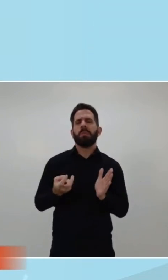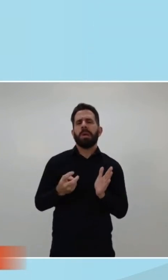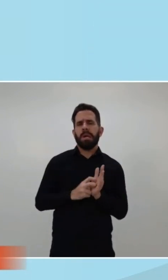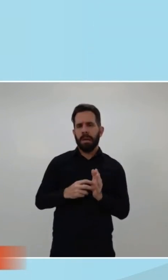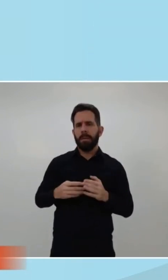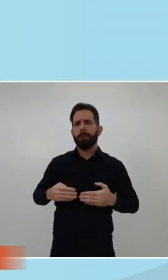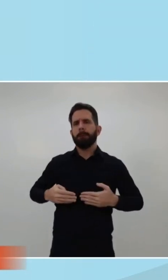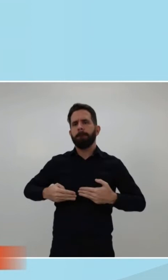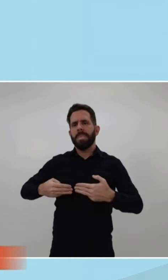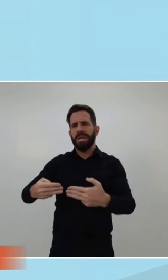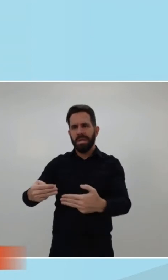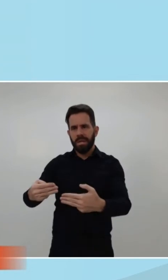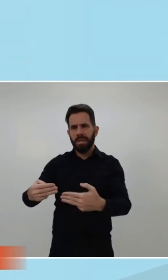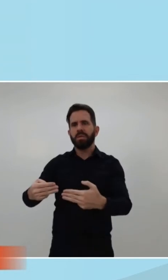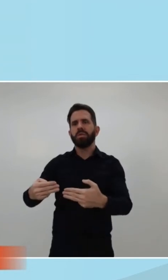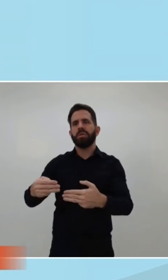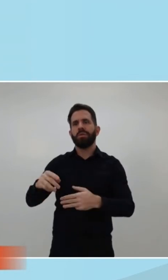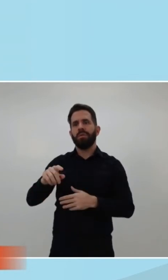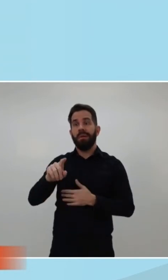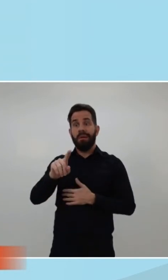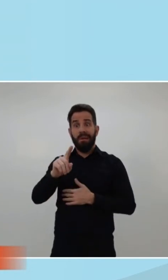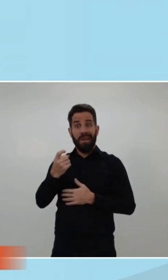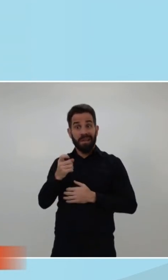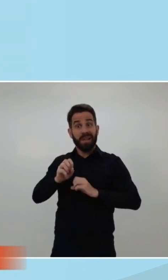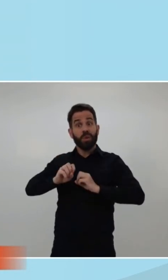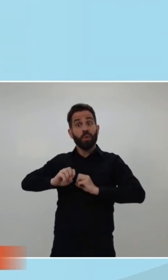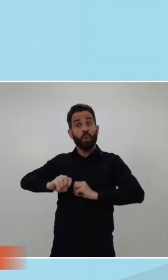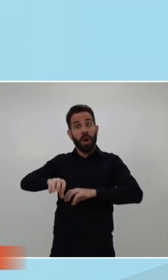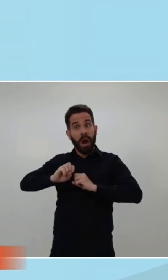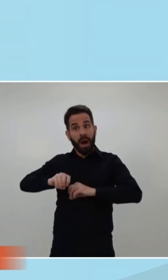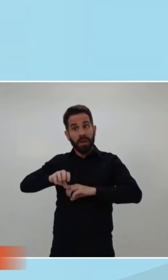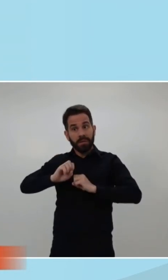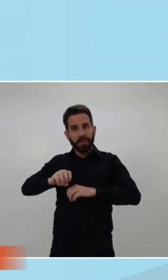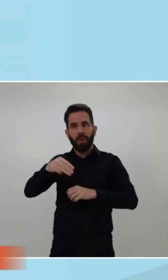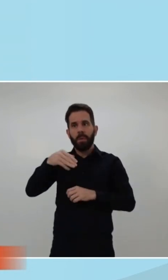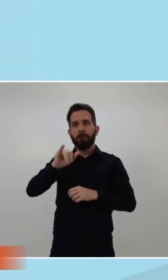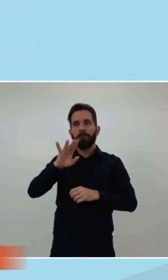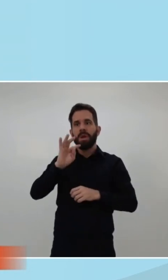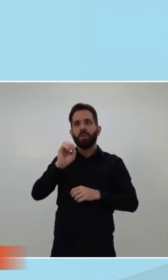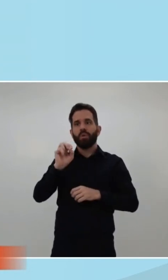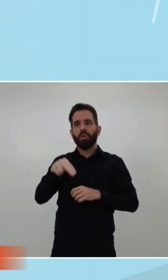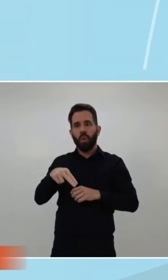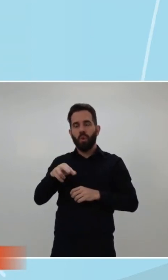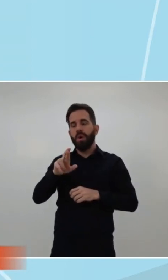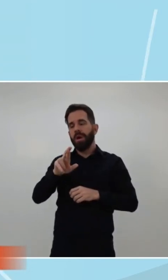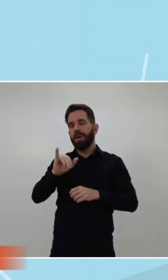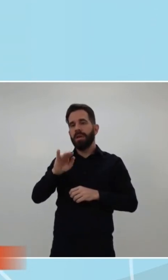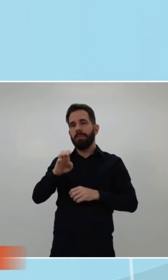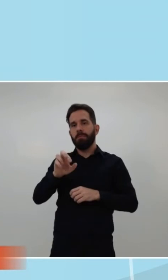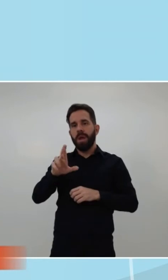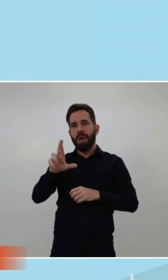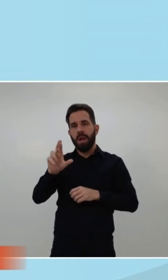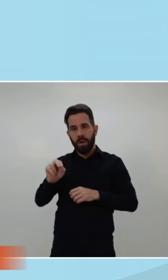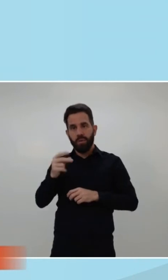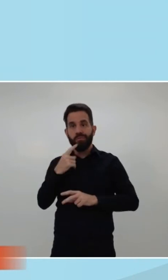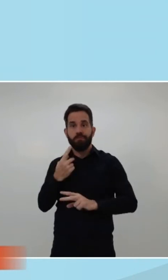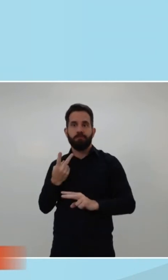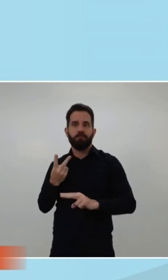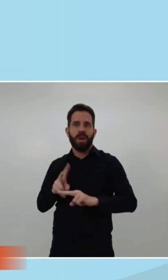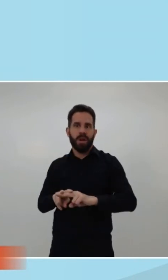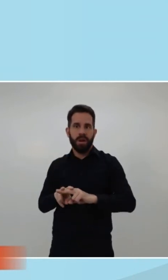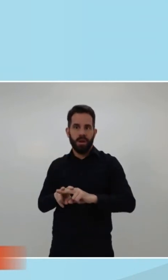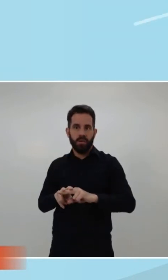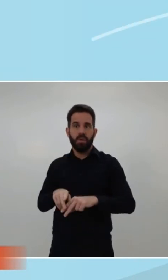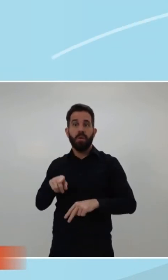preso preventivamente pela Operação Acesso Pago, que foi deflagrada pela Polícia Federal. Essa operação apura